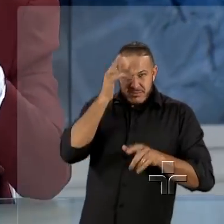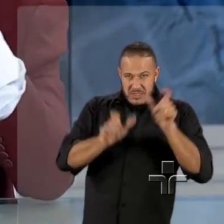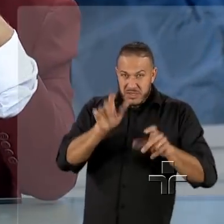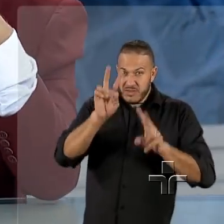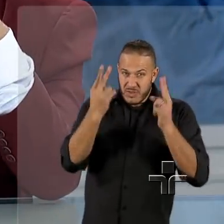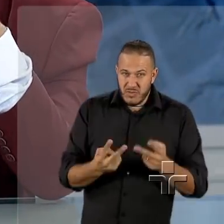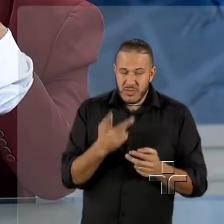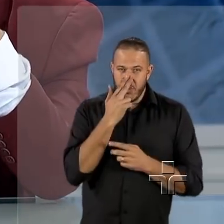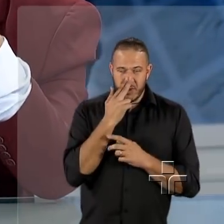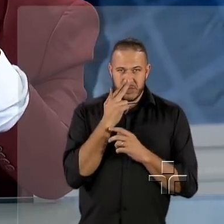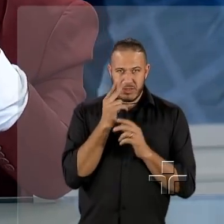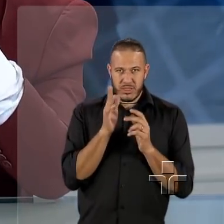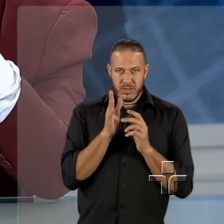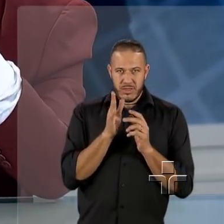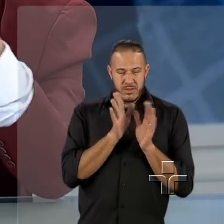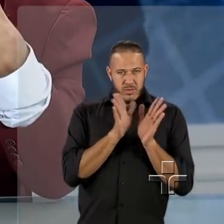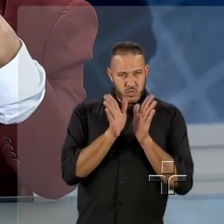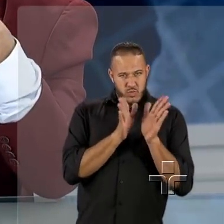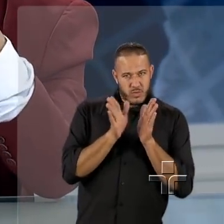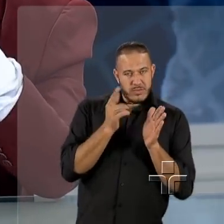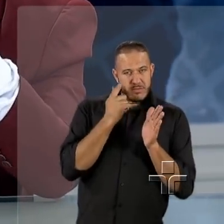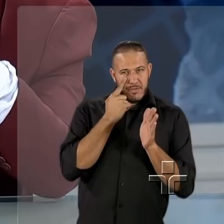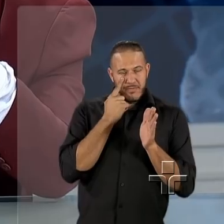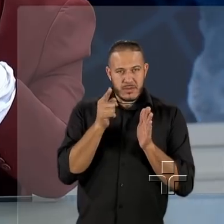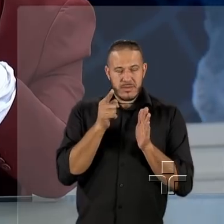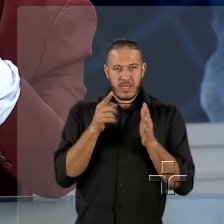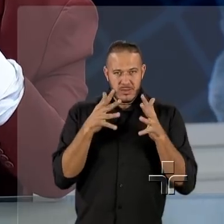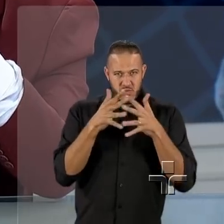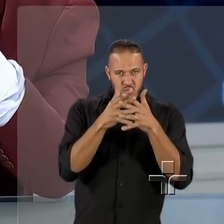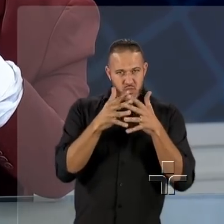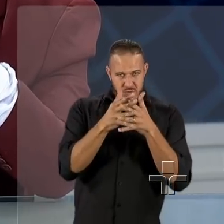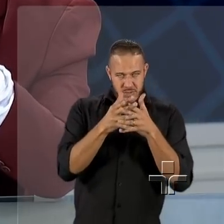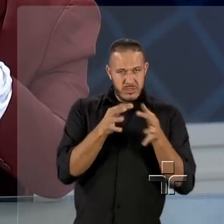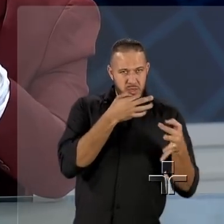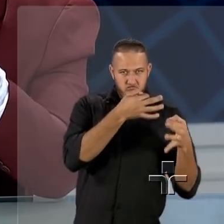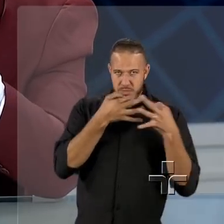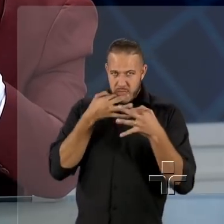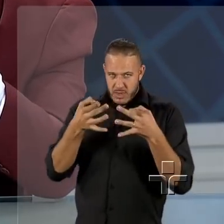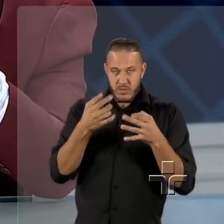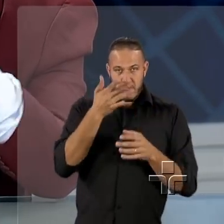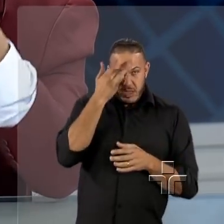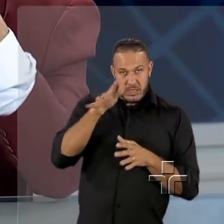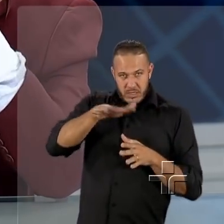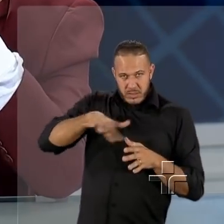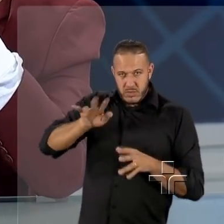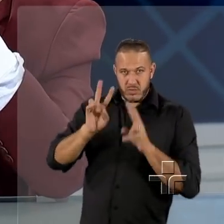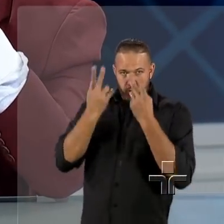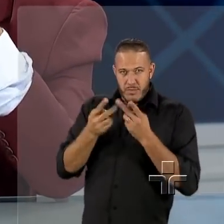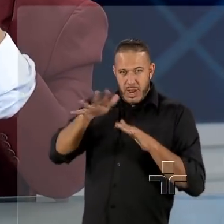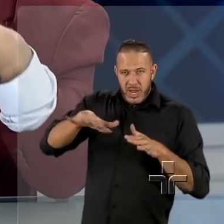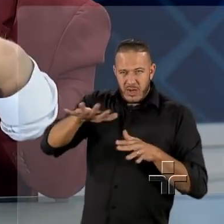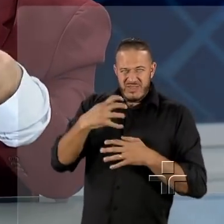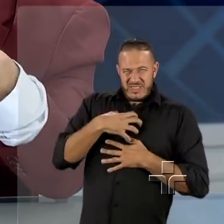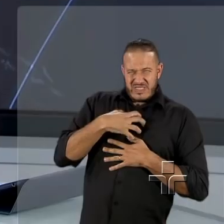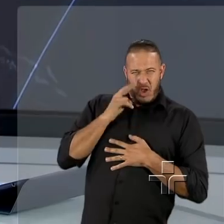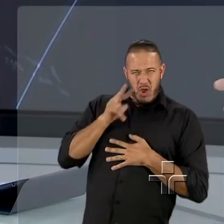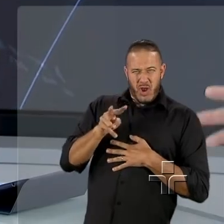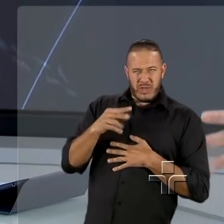isso cria um incentivo para o brasileiro ir para os Estados Unidos em busca de uma melhoria nas condições de vida. Mas essas